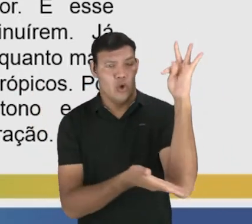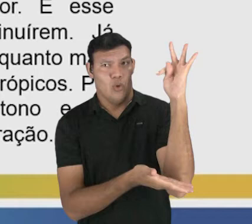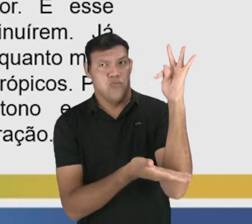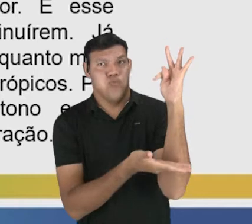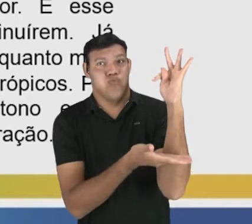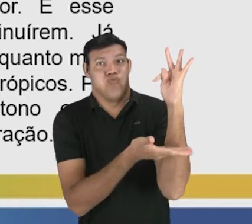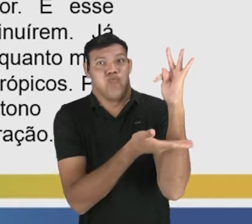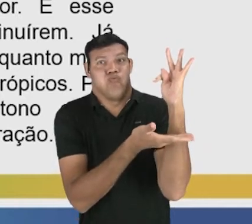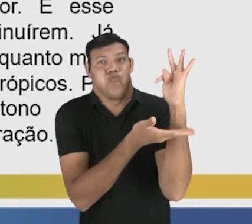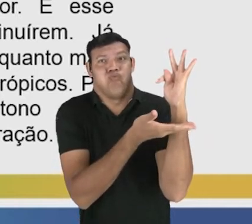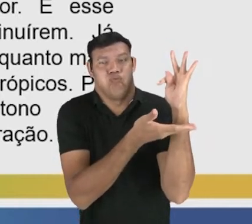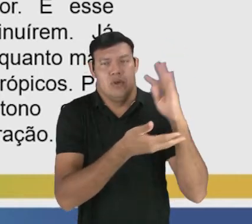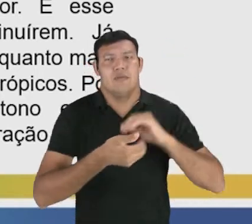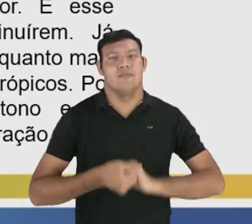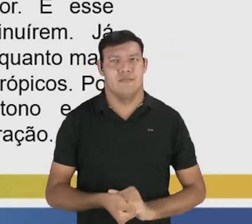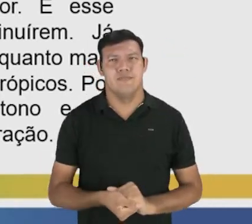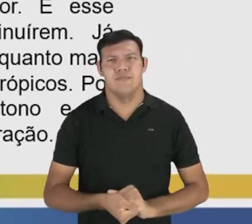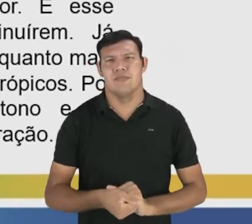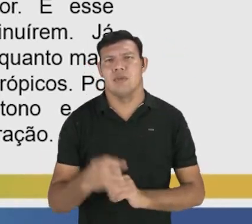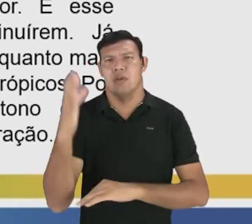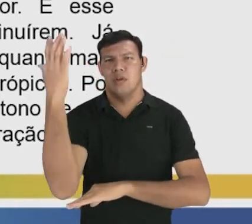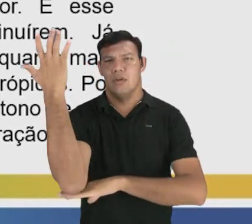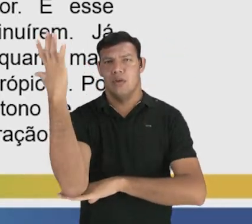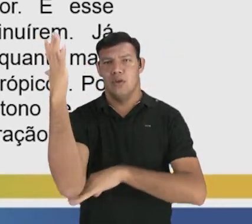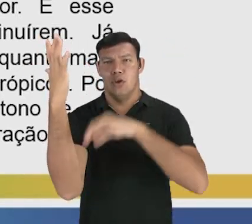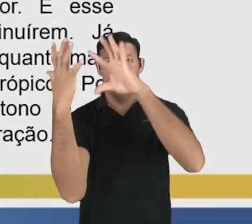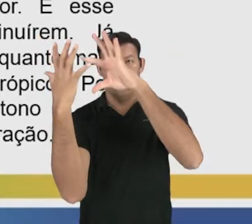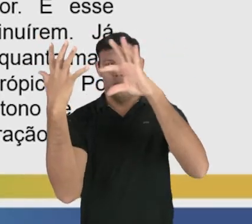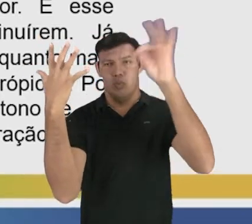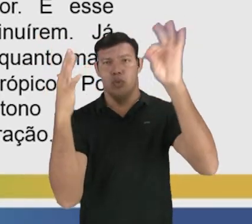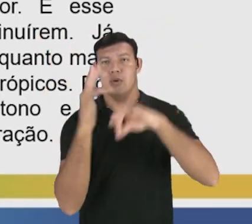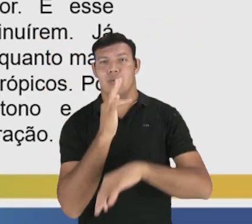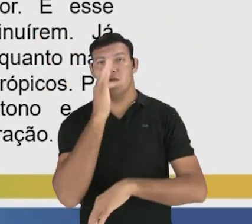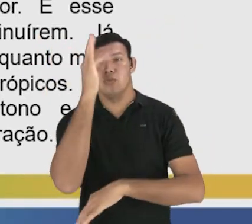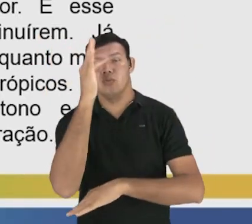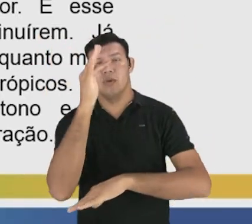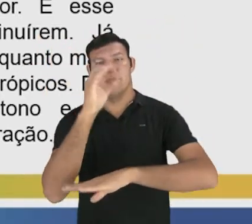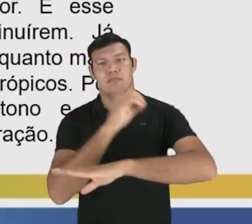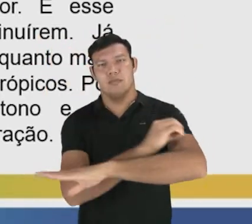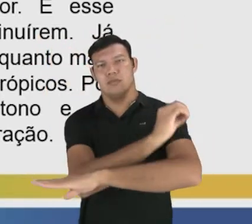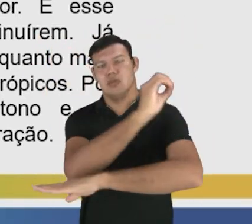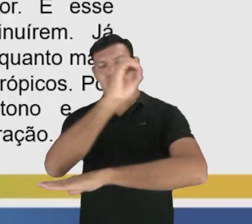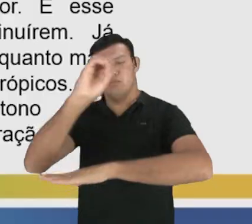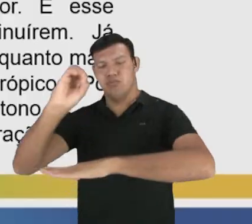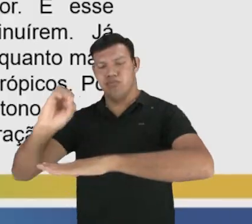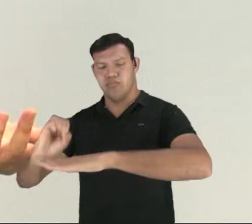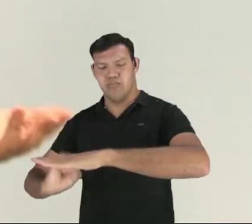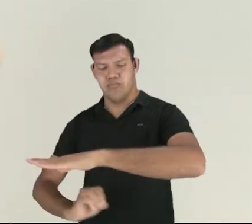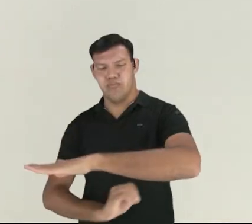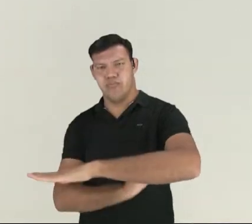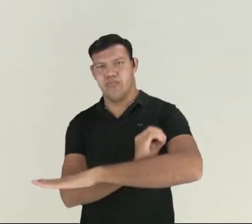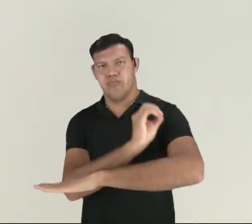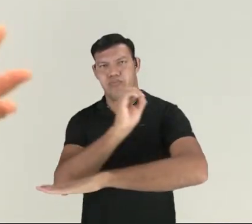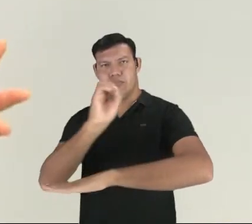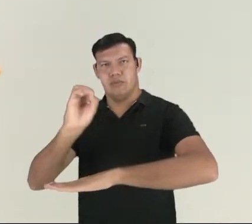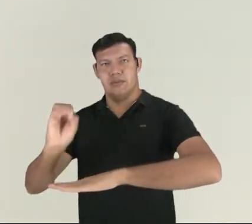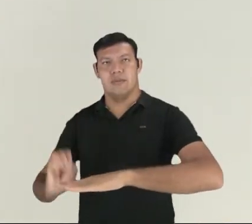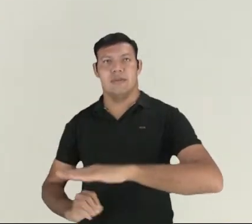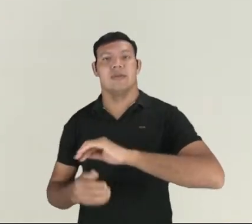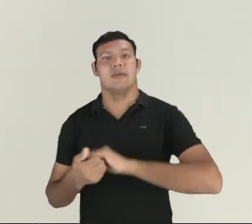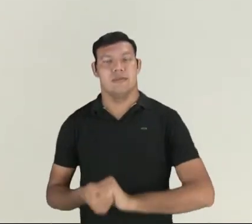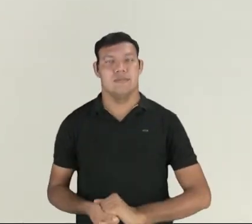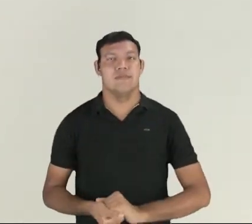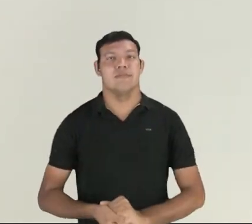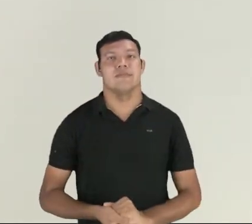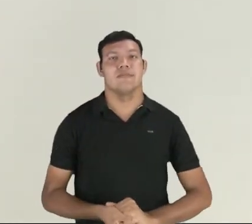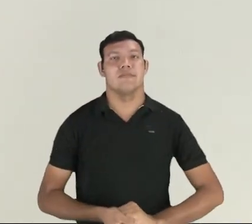bastante elevadas. E no outono e na primavera, os dias e as noites eles vão ter aí a mesma duração, durante o seu período